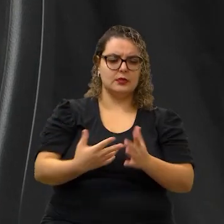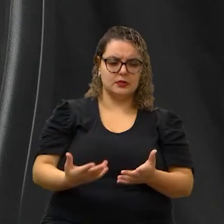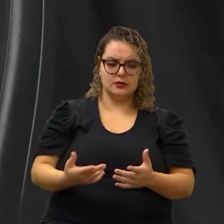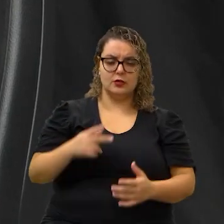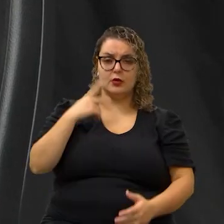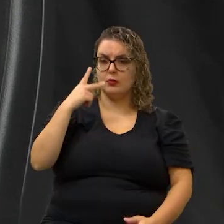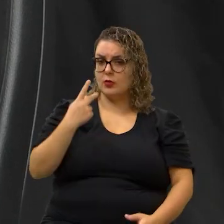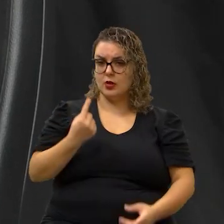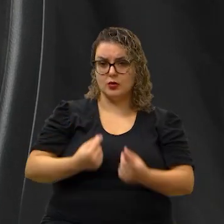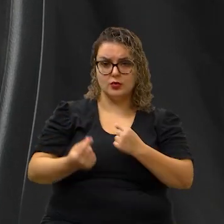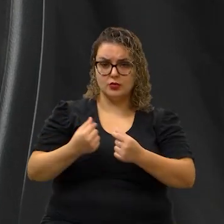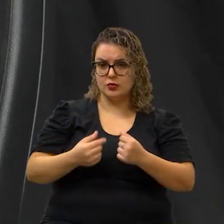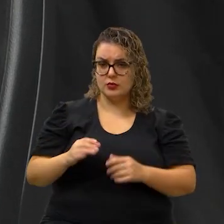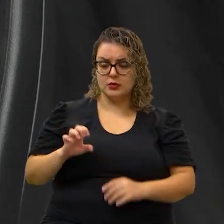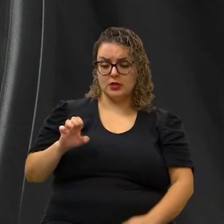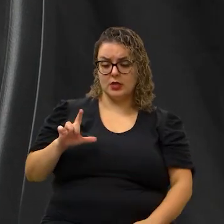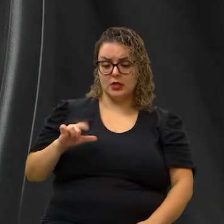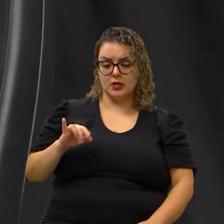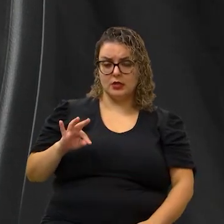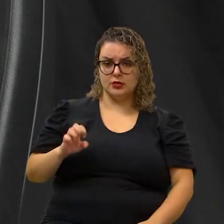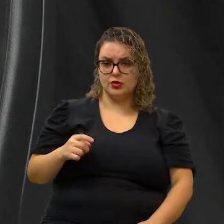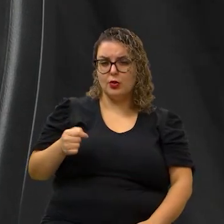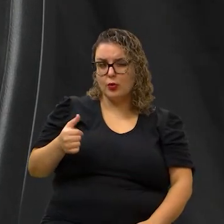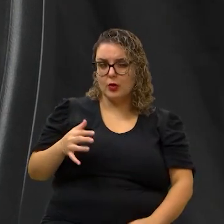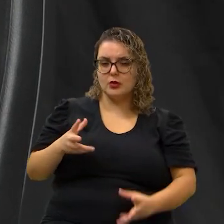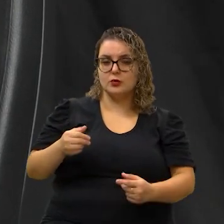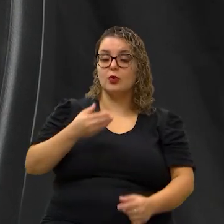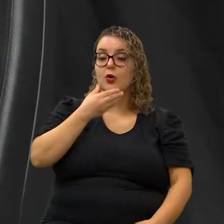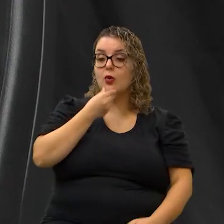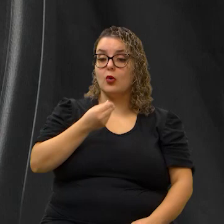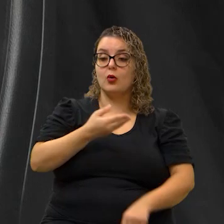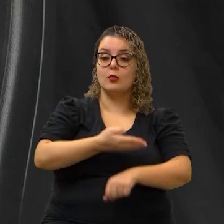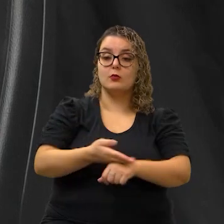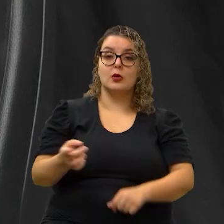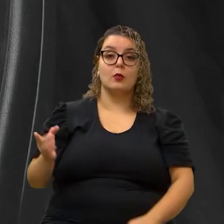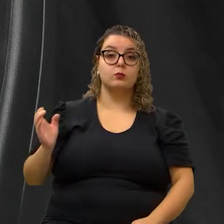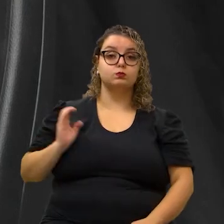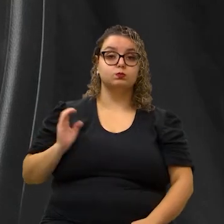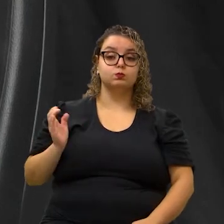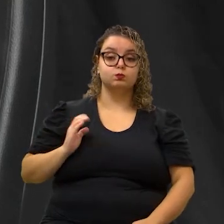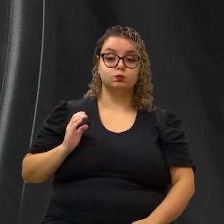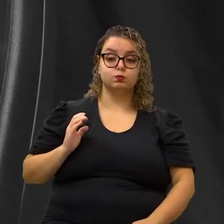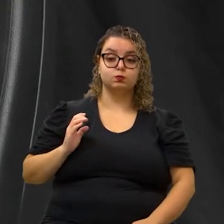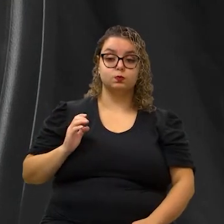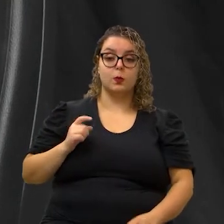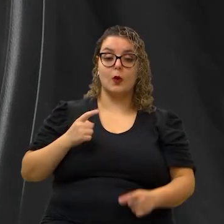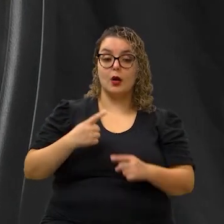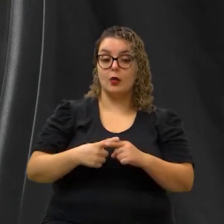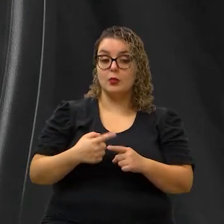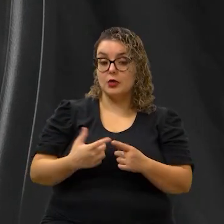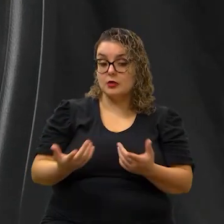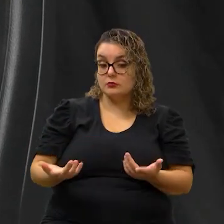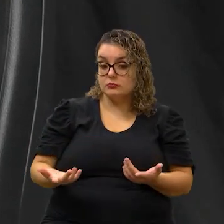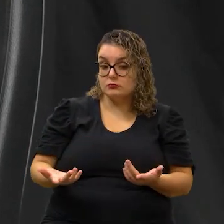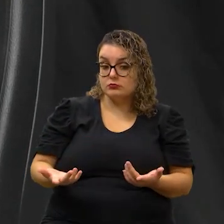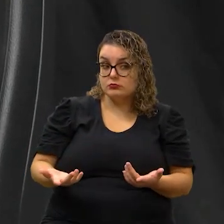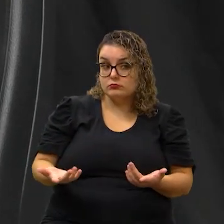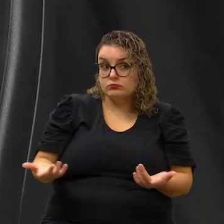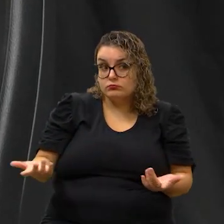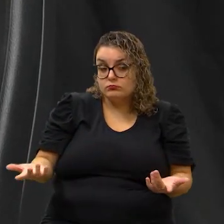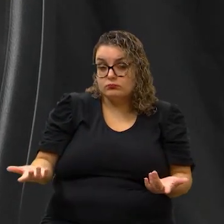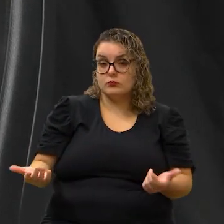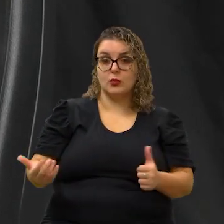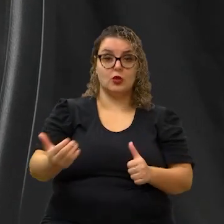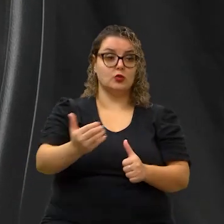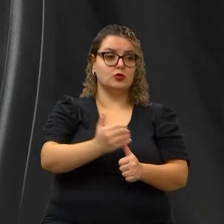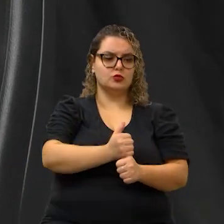Os representantes políticos e os representantes econômicos da elite. Quase todos homens brancos e ricos. Porque é